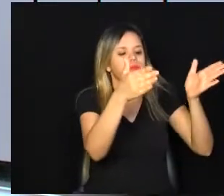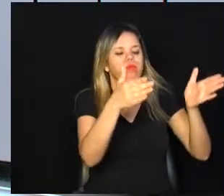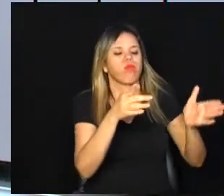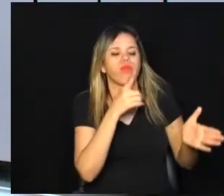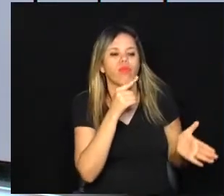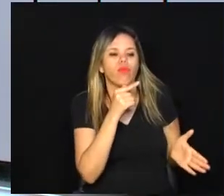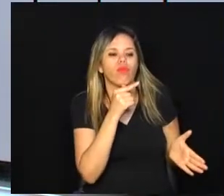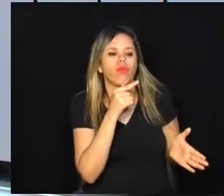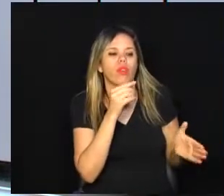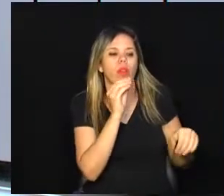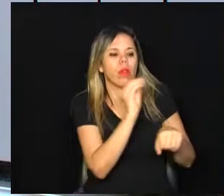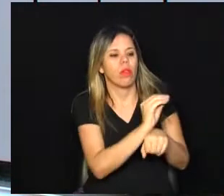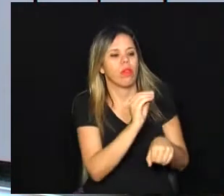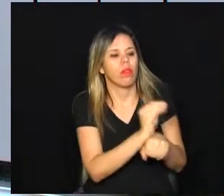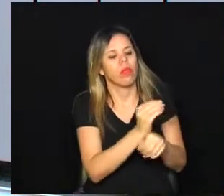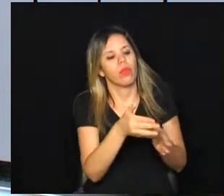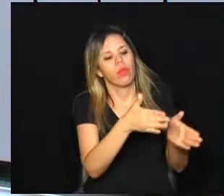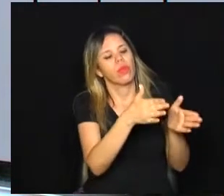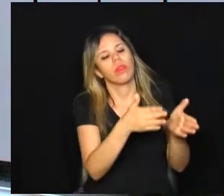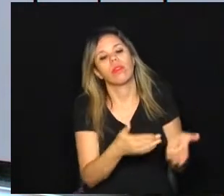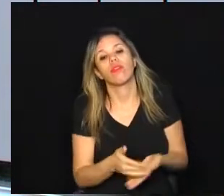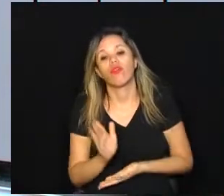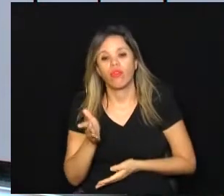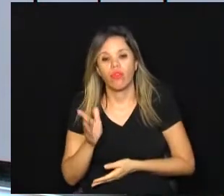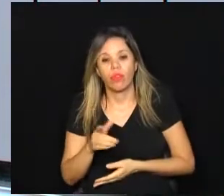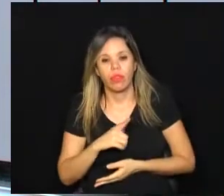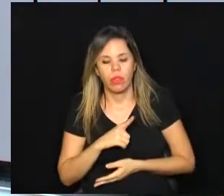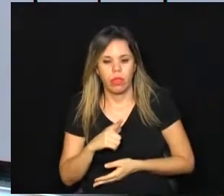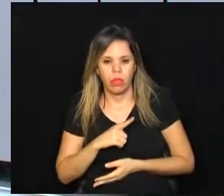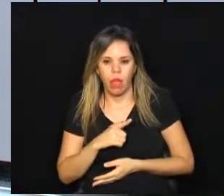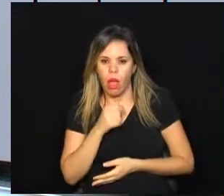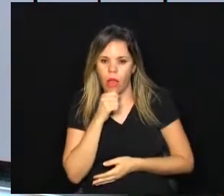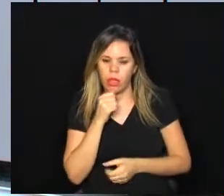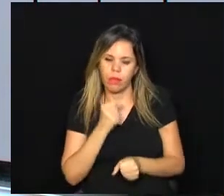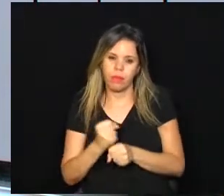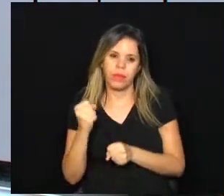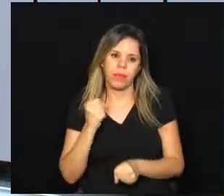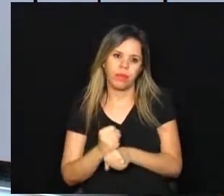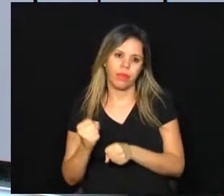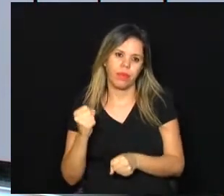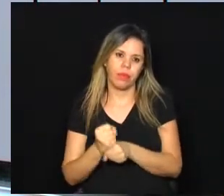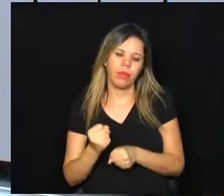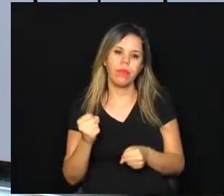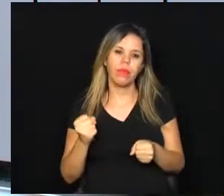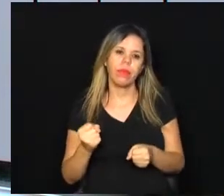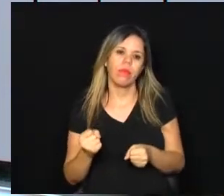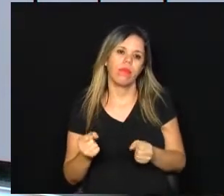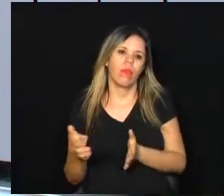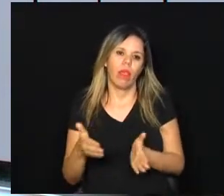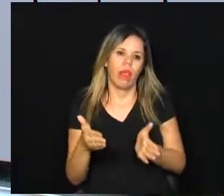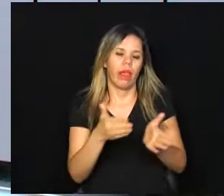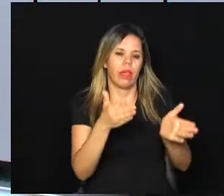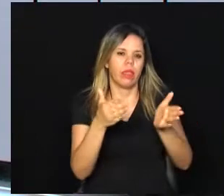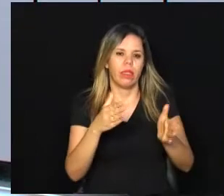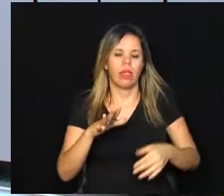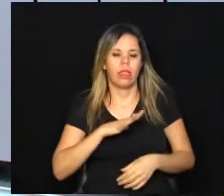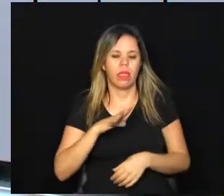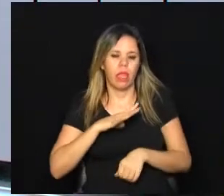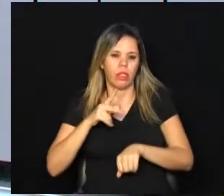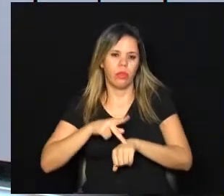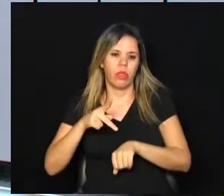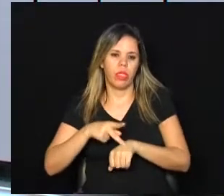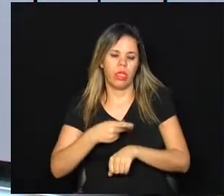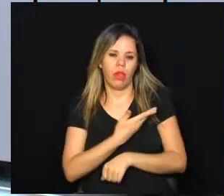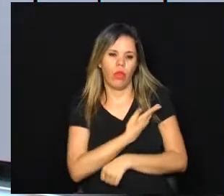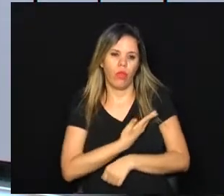bruta. Já está em construção a represa no município de Pedreira, o governo do estado,